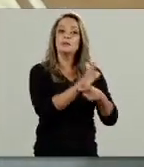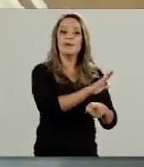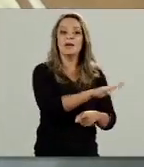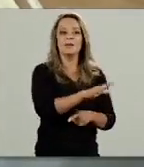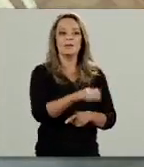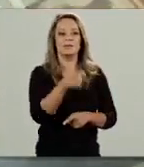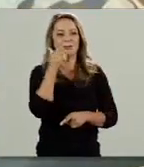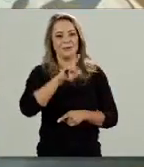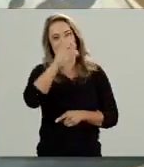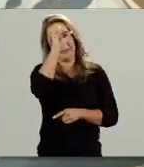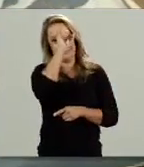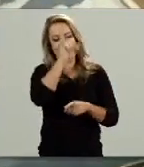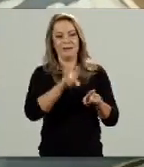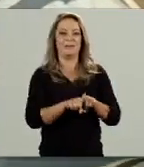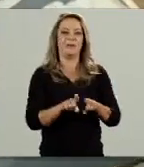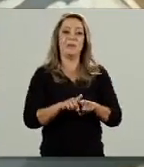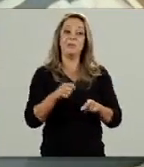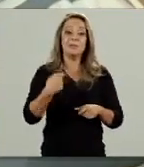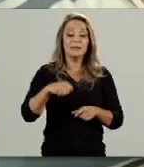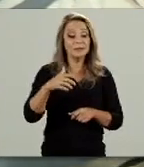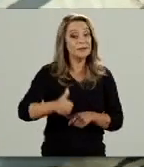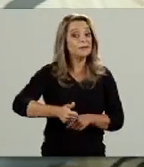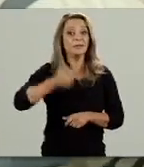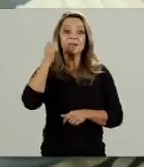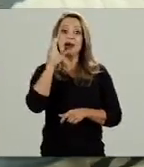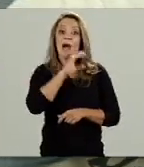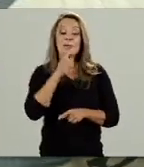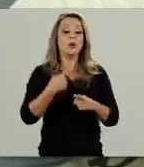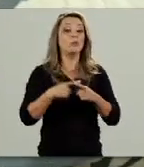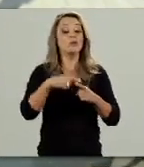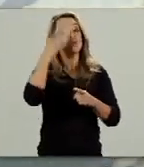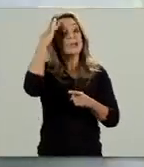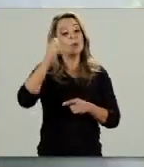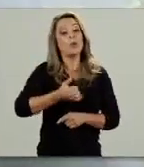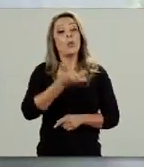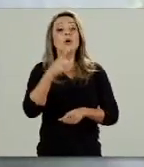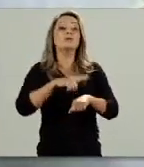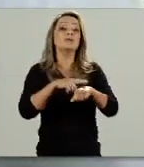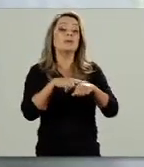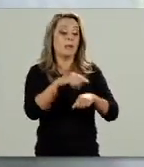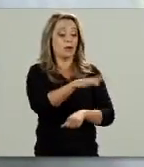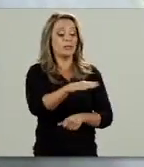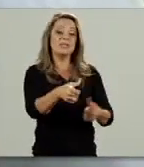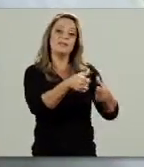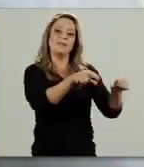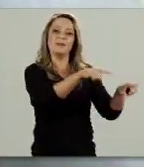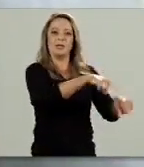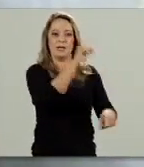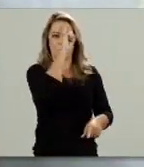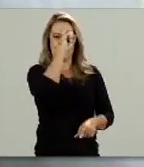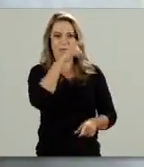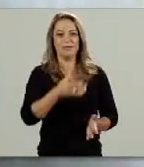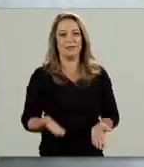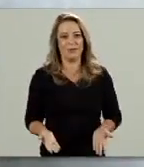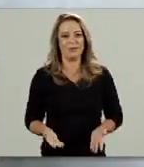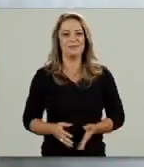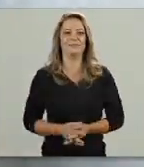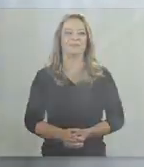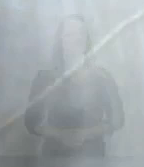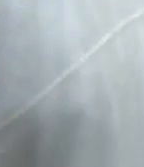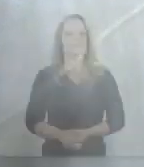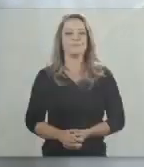trabalho que tem que ser bastante eficiente e rápido ao mesmo tempo, porque nós não sabemos quanto tempo esta criança